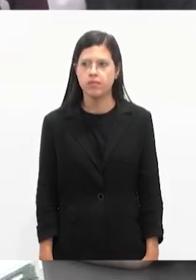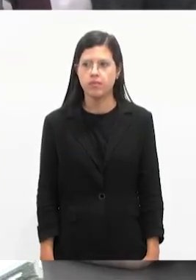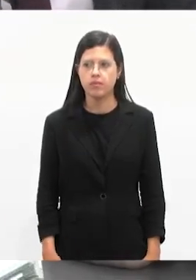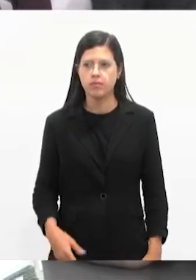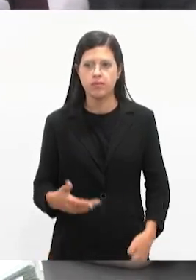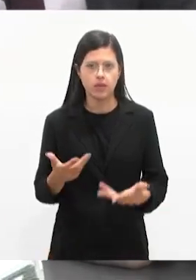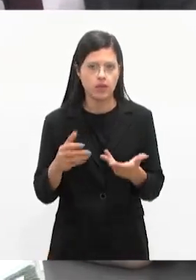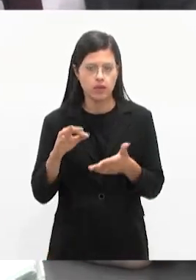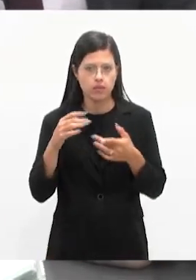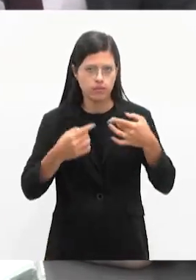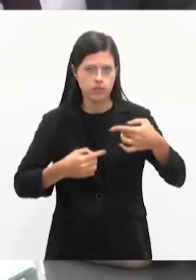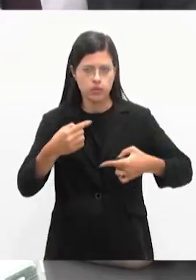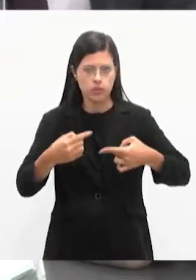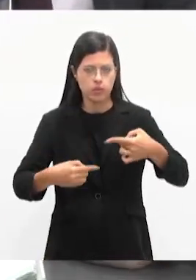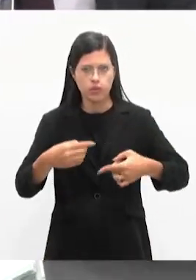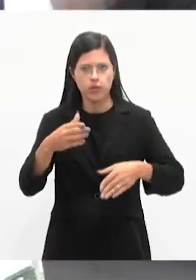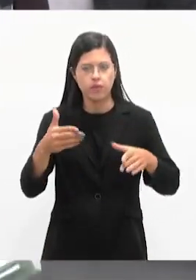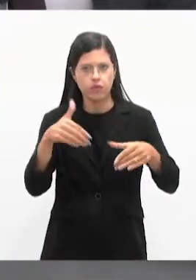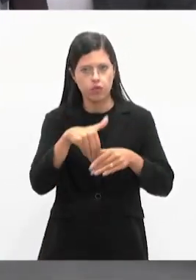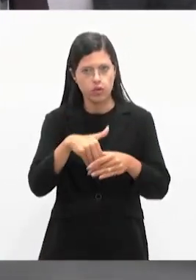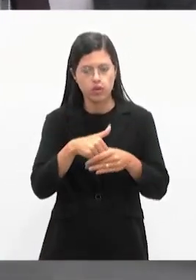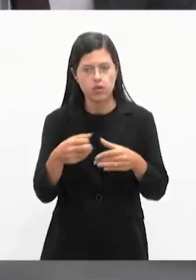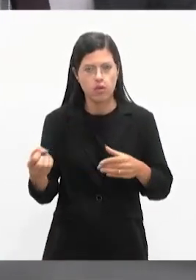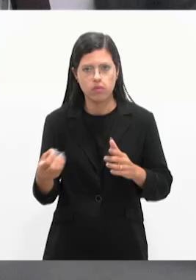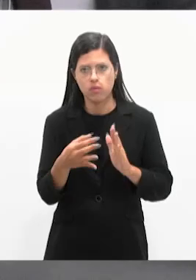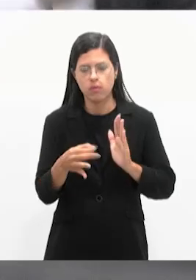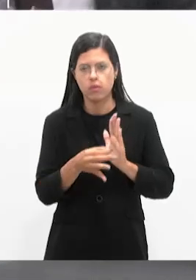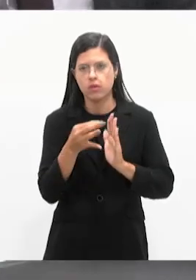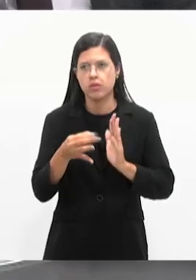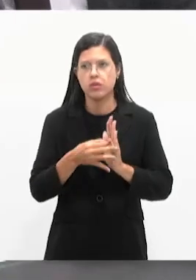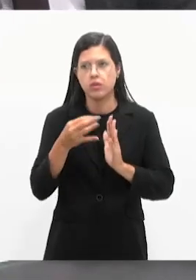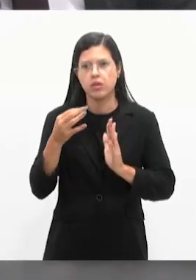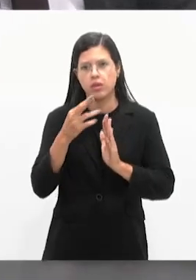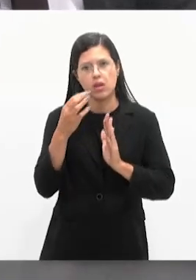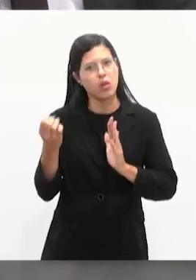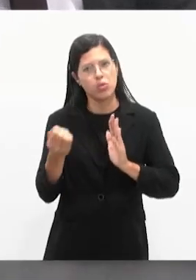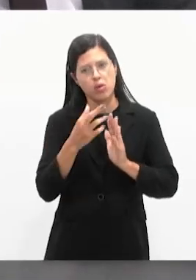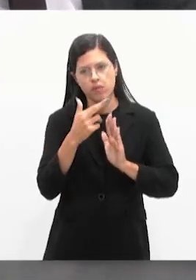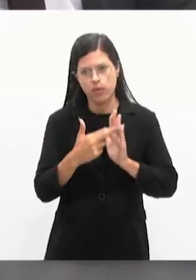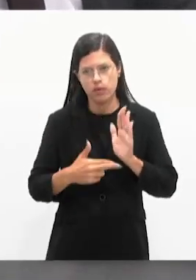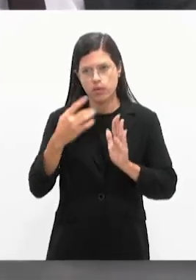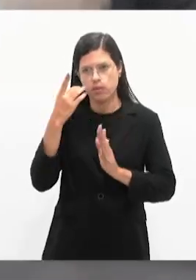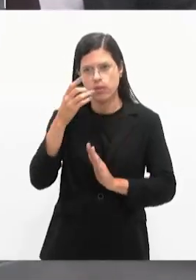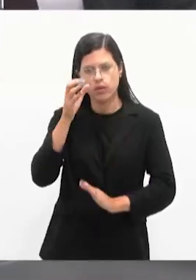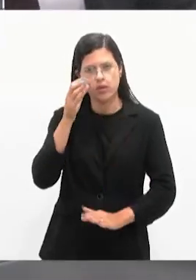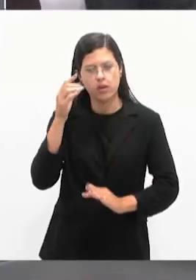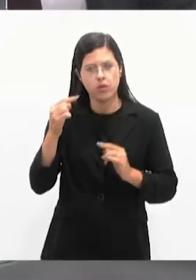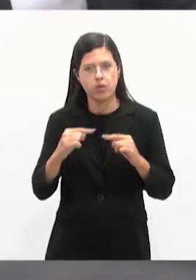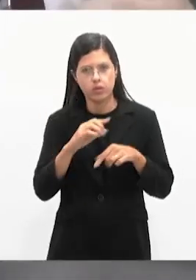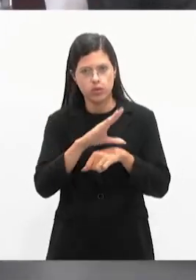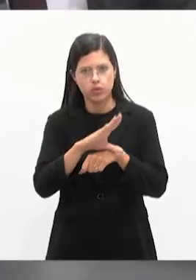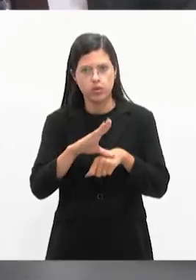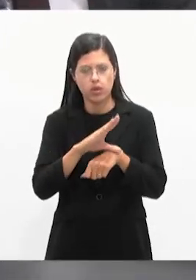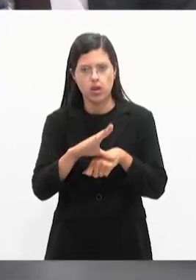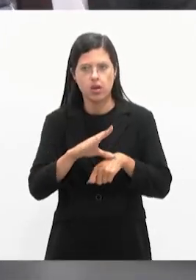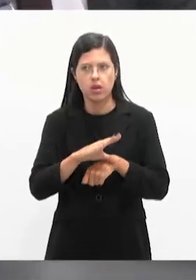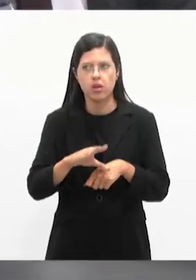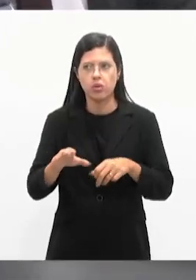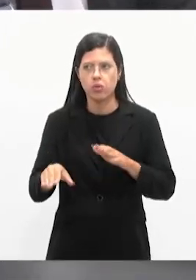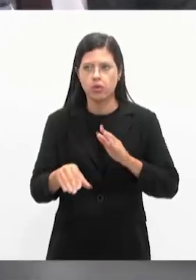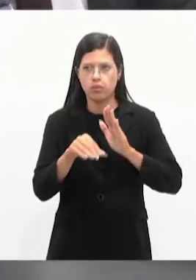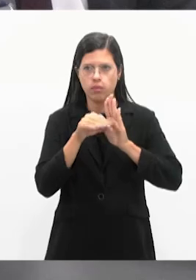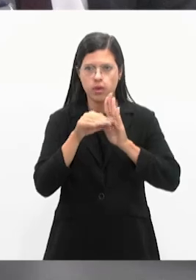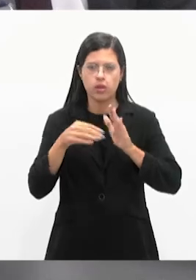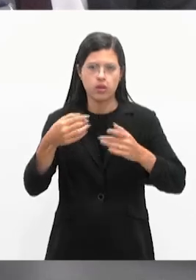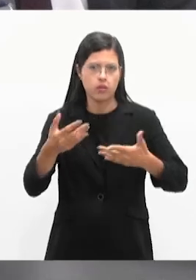discutir, em votação, o novo parecer, então, agora da nova relatora, a deputada Célia Jordão, pela constitucionalidade com emendas.